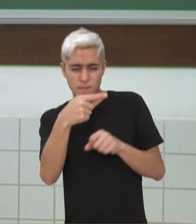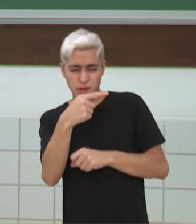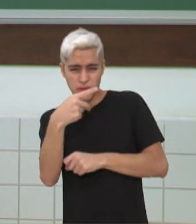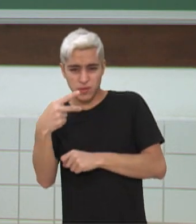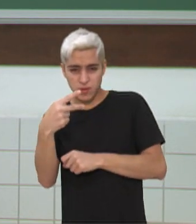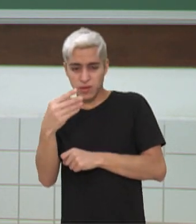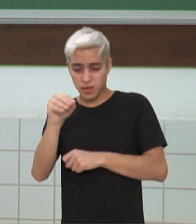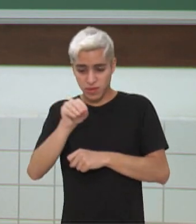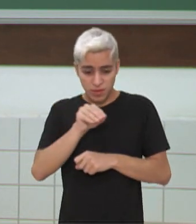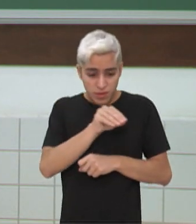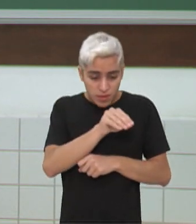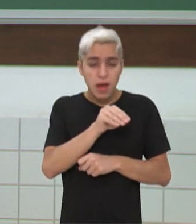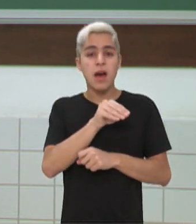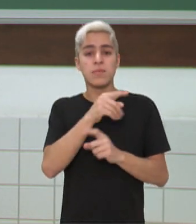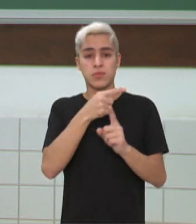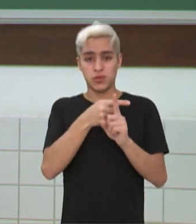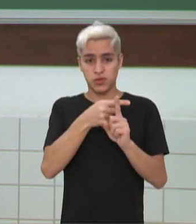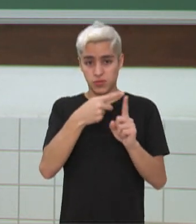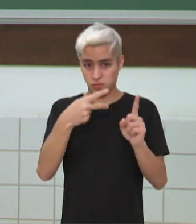valor 2 positivo.